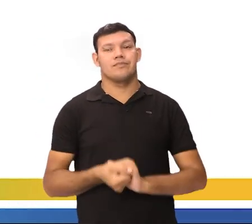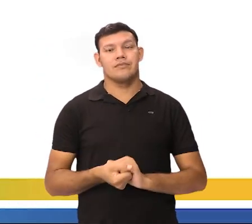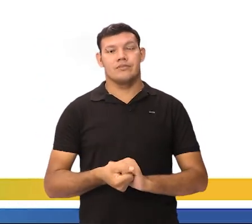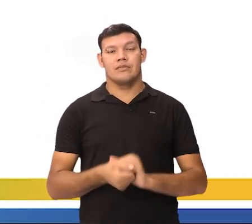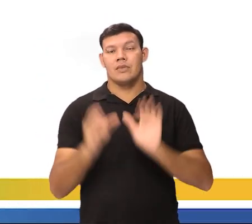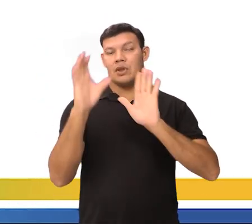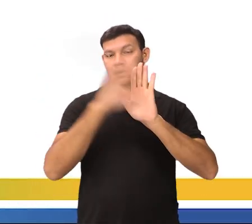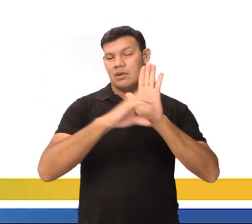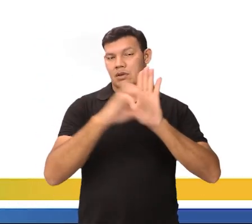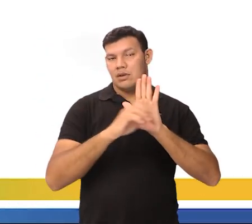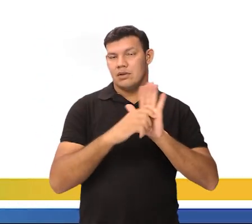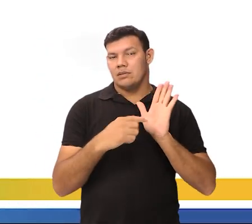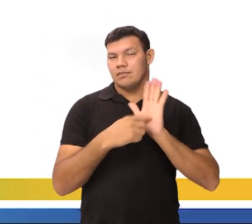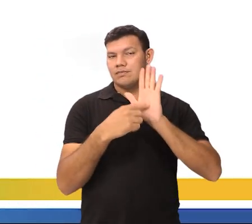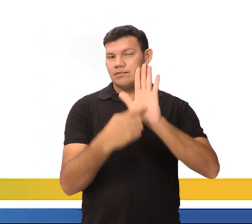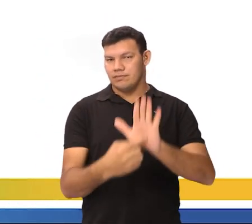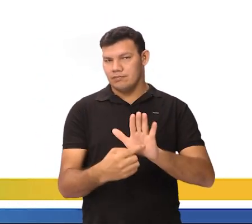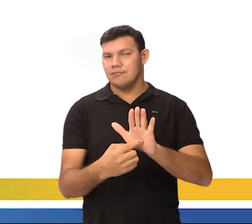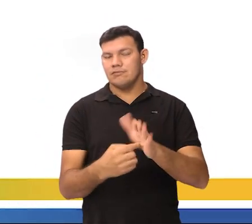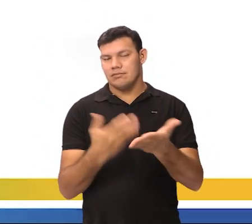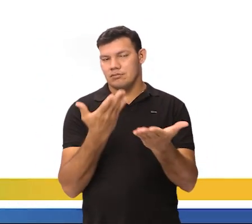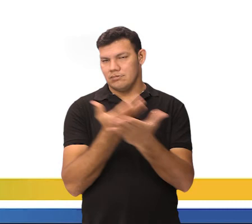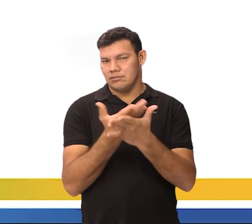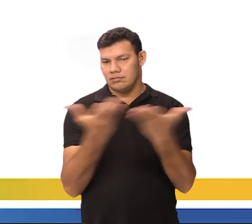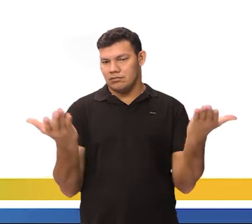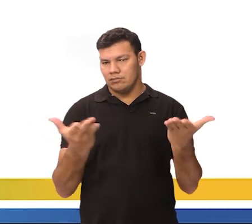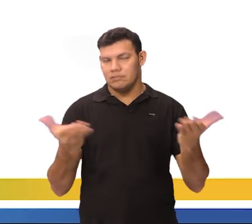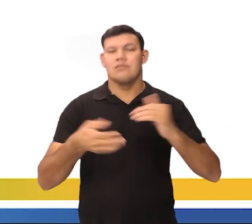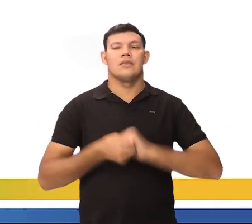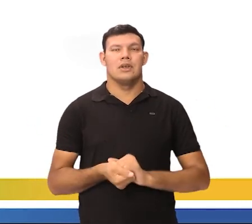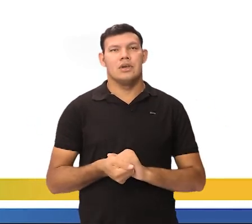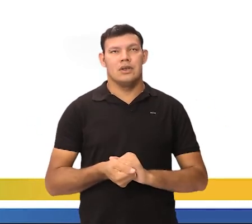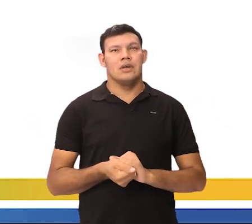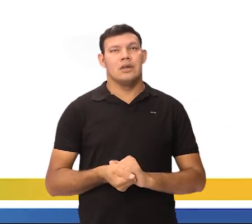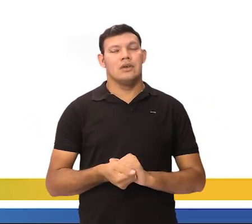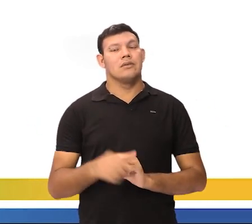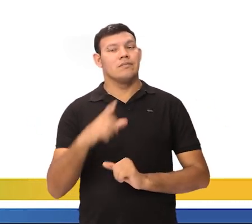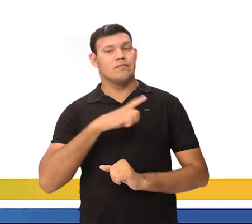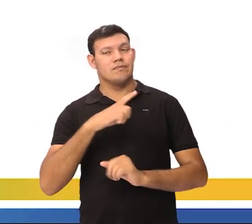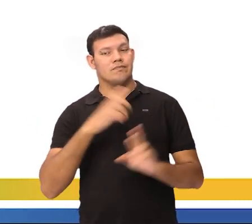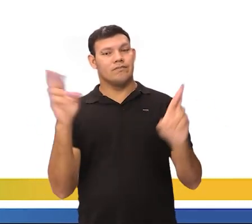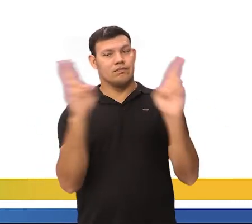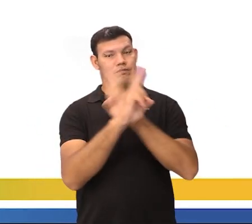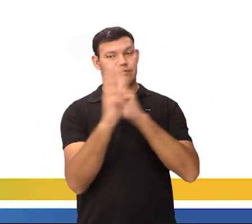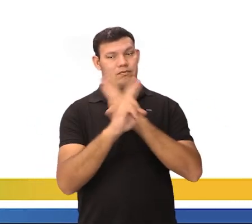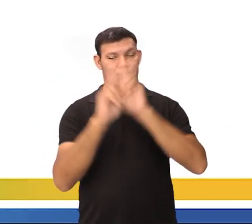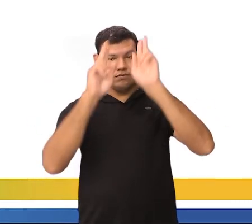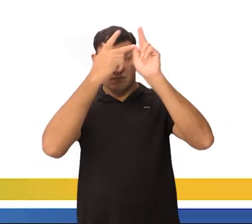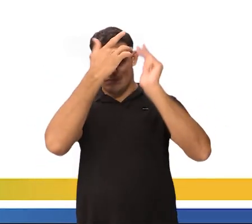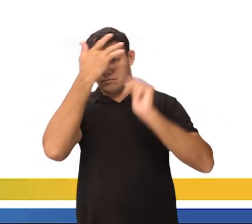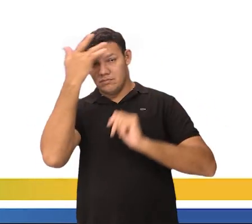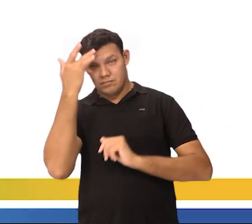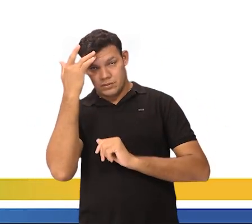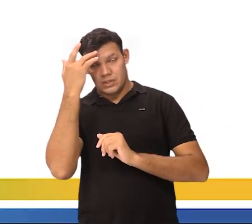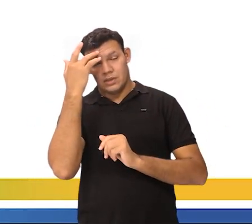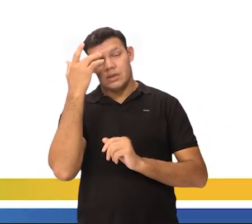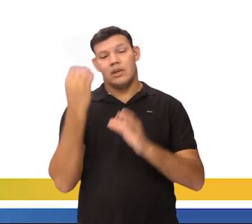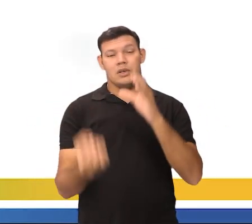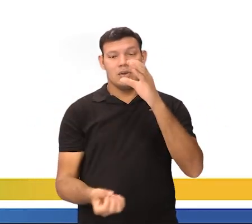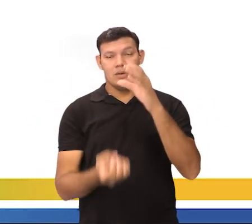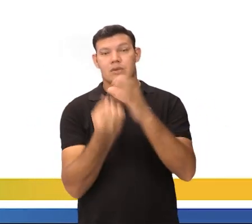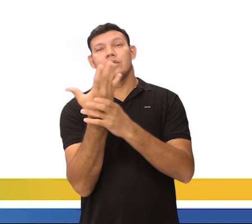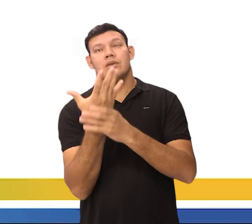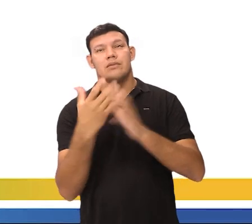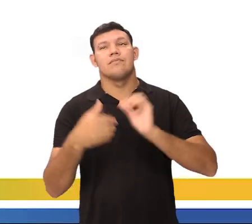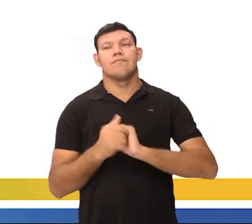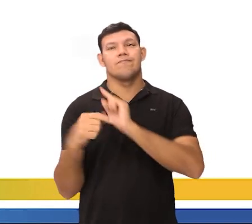para vocês, que foi o conceito que a gente viu no começo da aula, que é tudo aquilo que está relacionado às pessoas, desde o